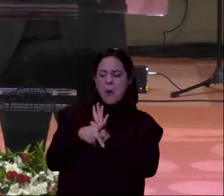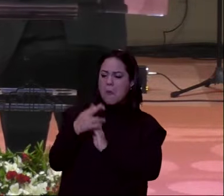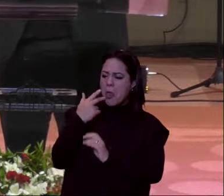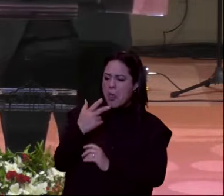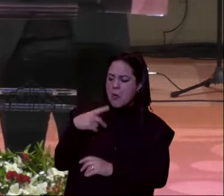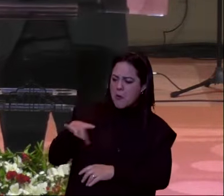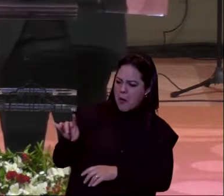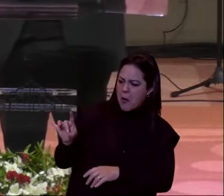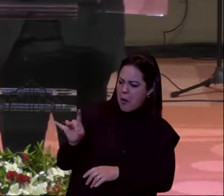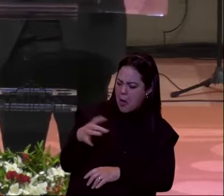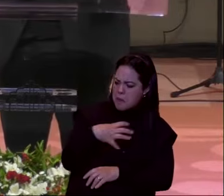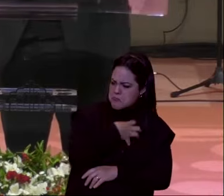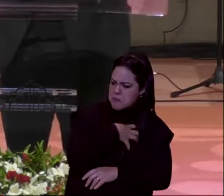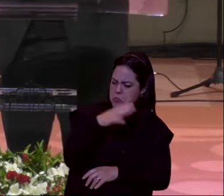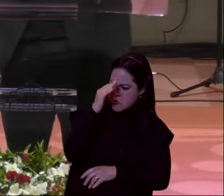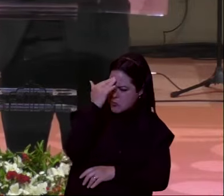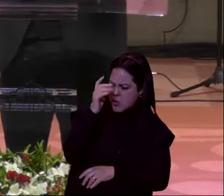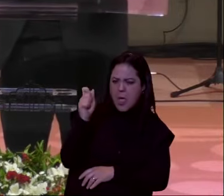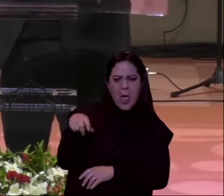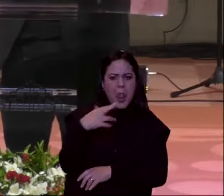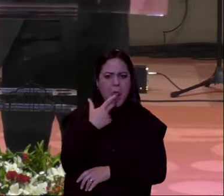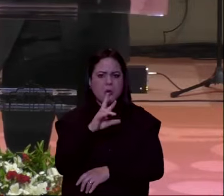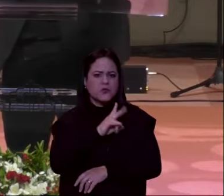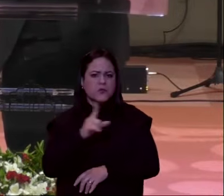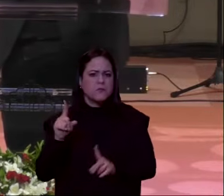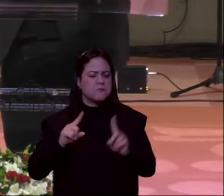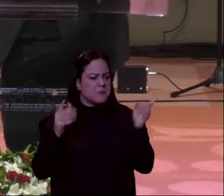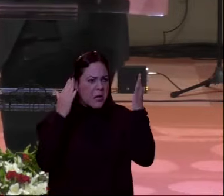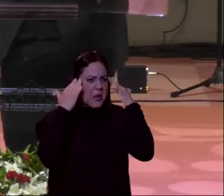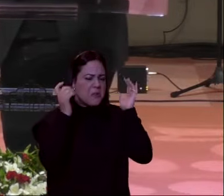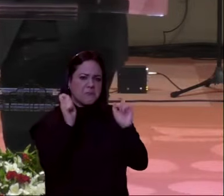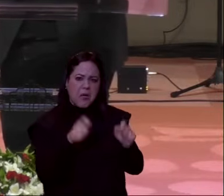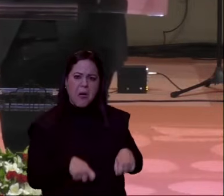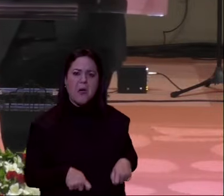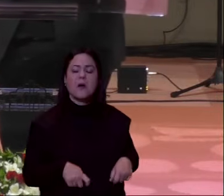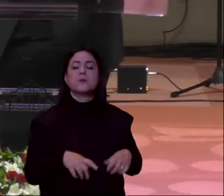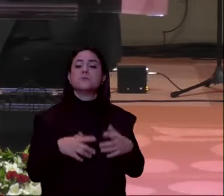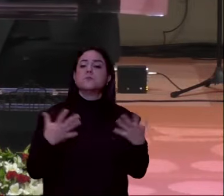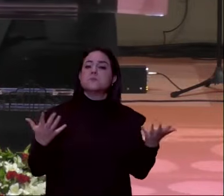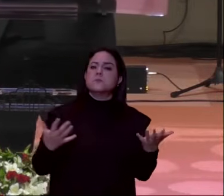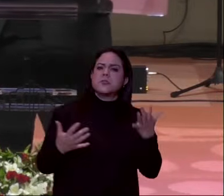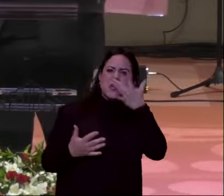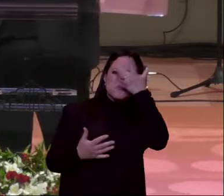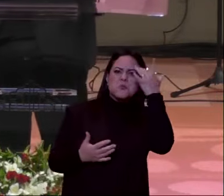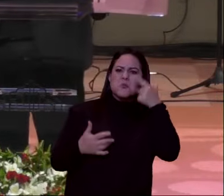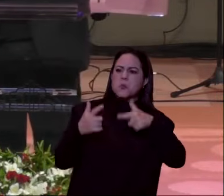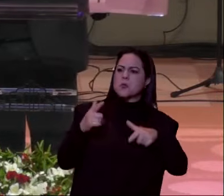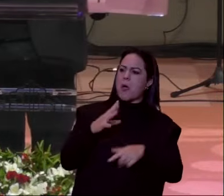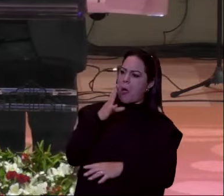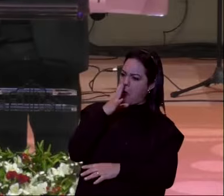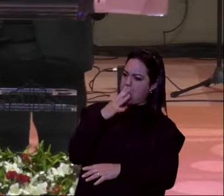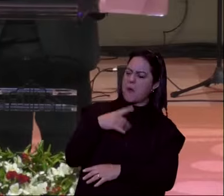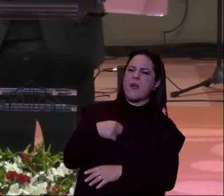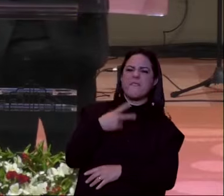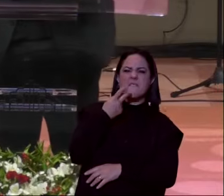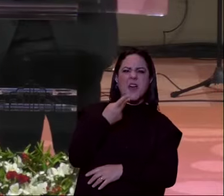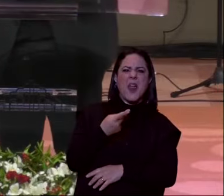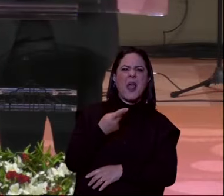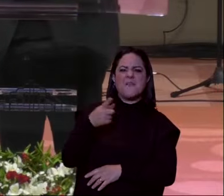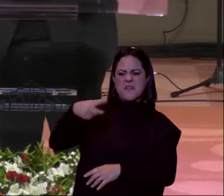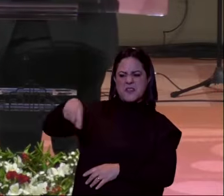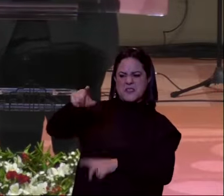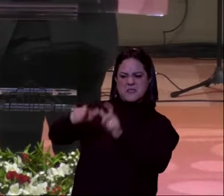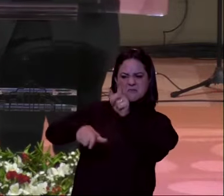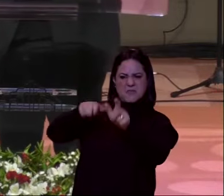própria língua o que os seguidores de Jesus estavam dizendo. E a multidão ficou admirada e espantada e comentava: